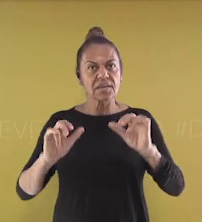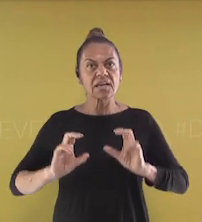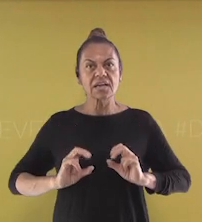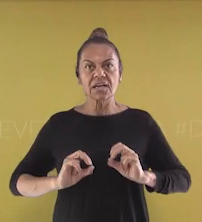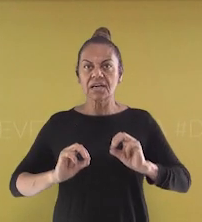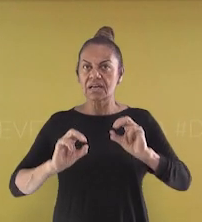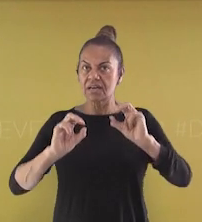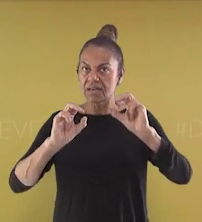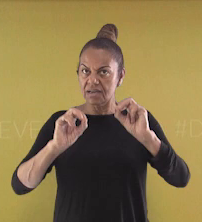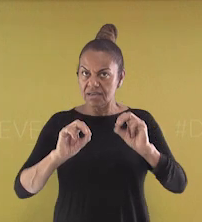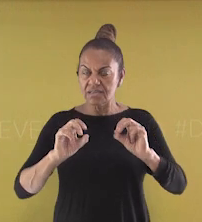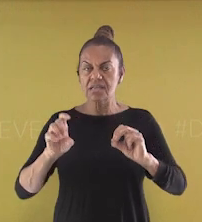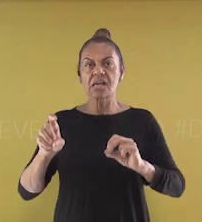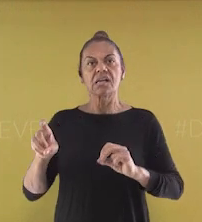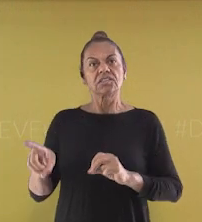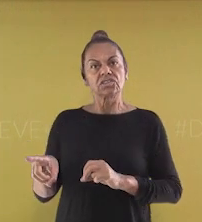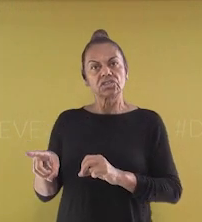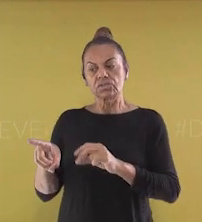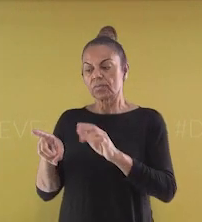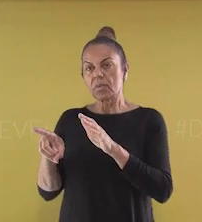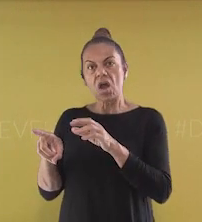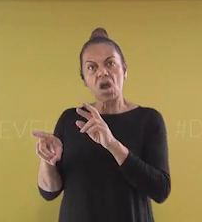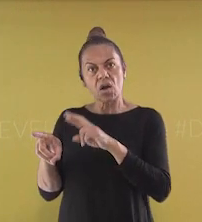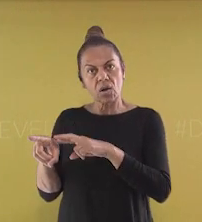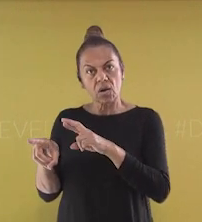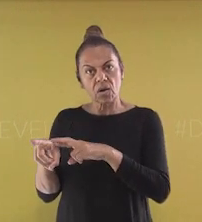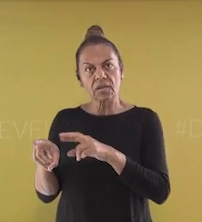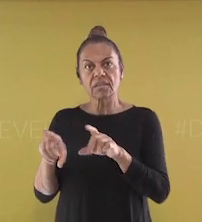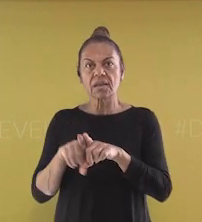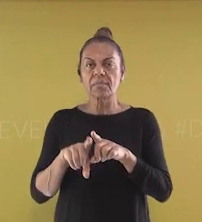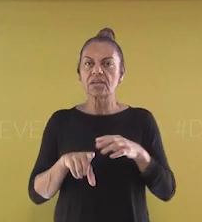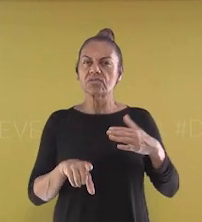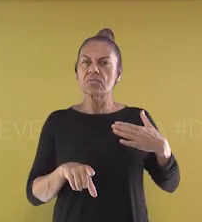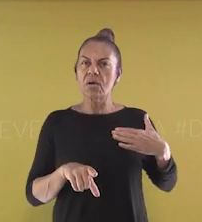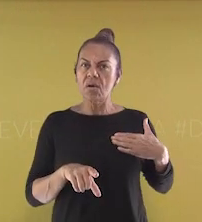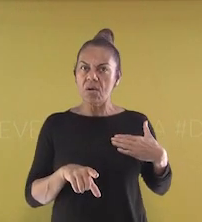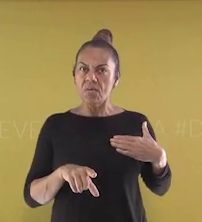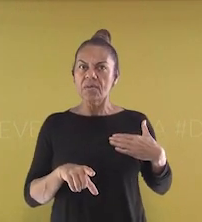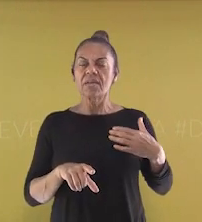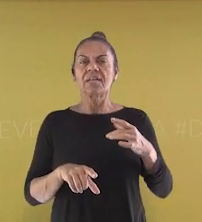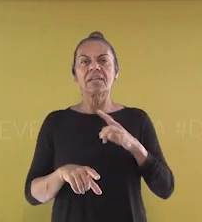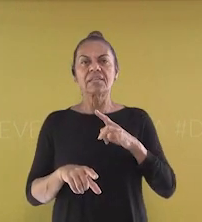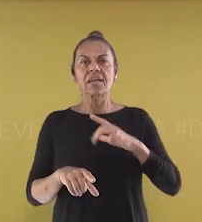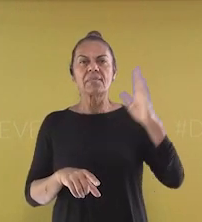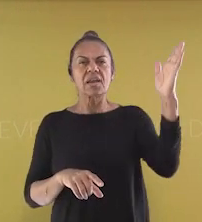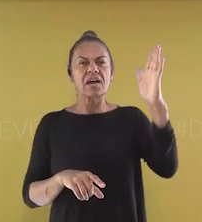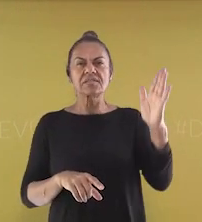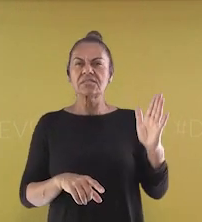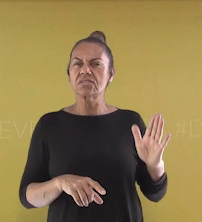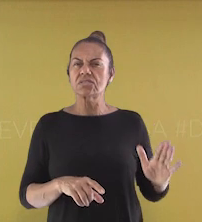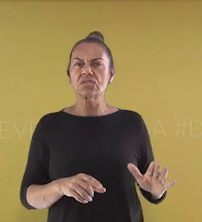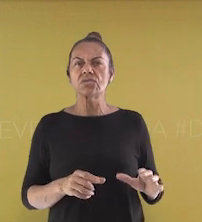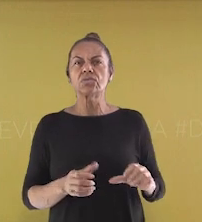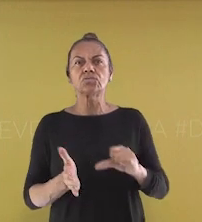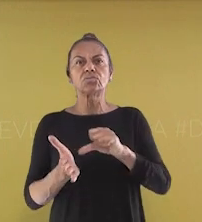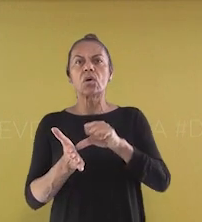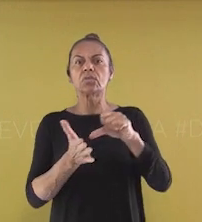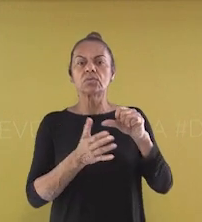de prevenção dos cânceres de mama e do câncer de próstata ocorre nos principais pontos turísticos do